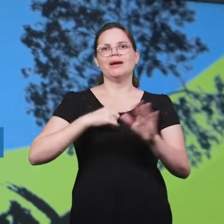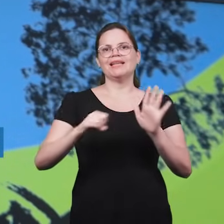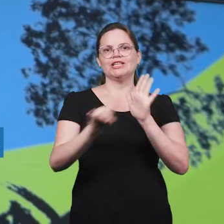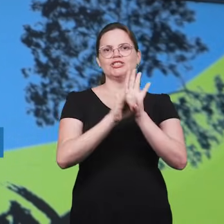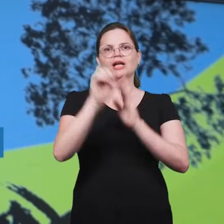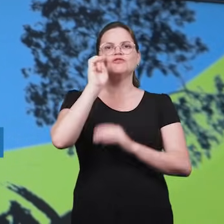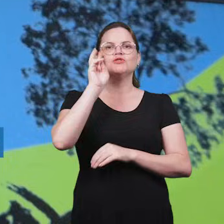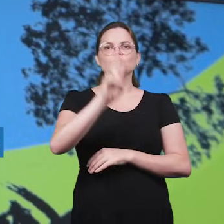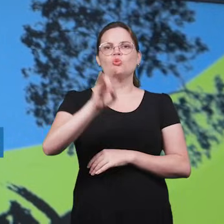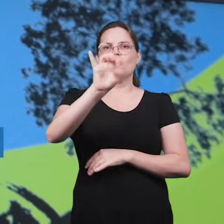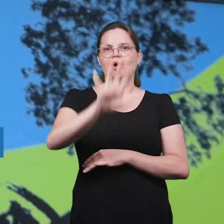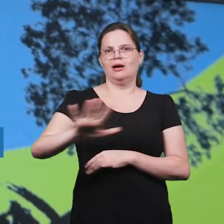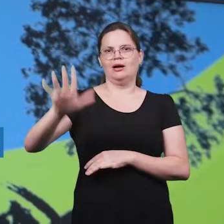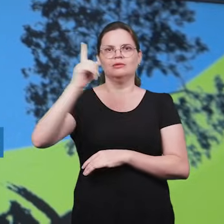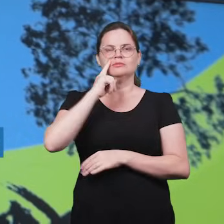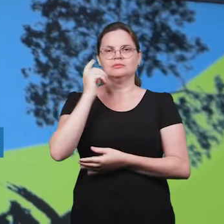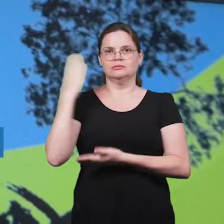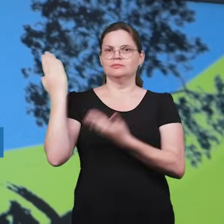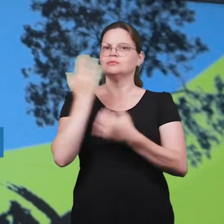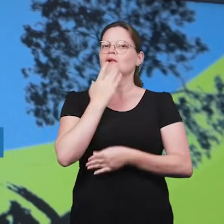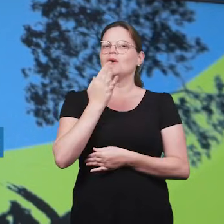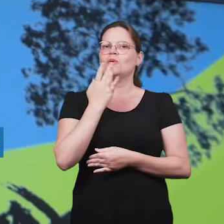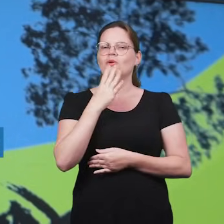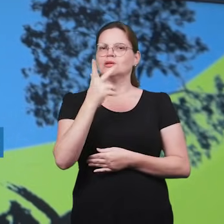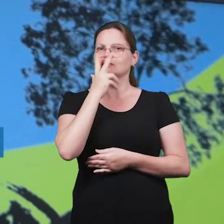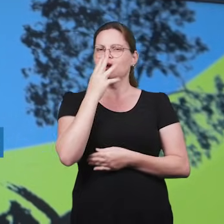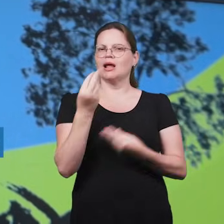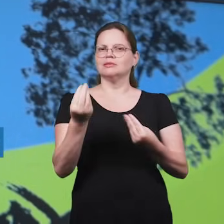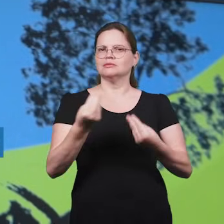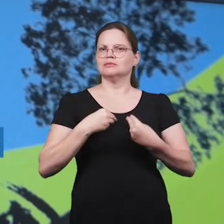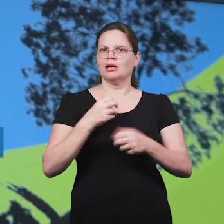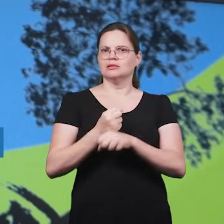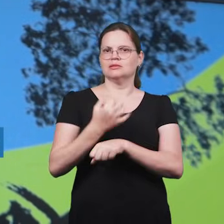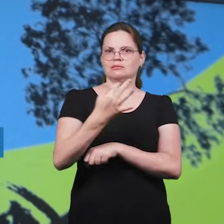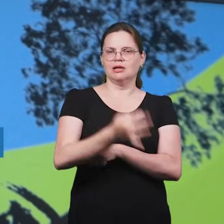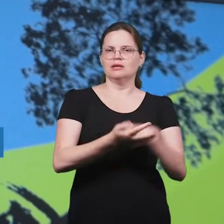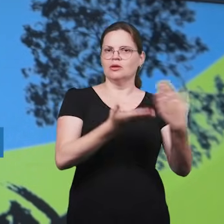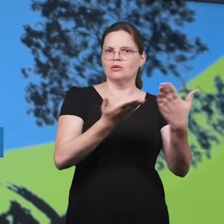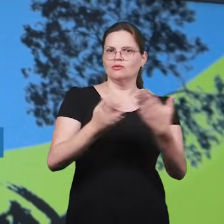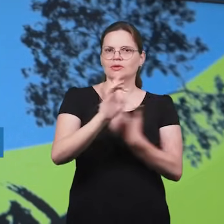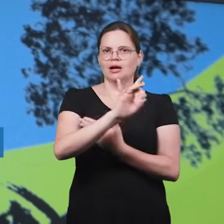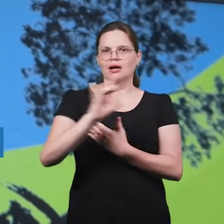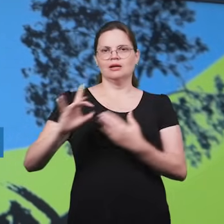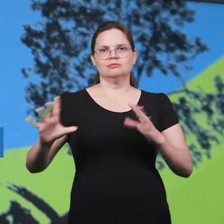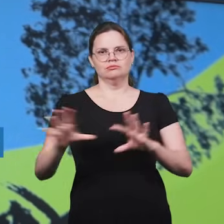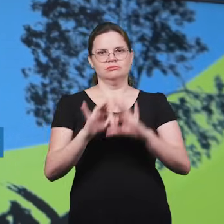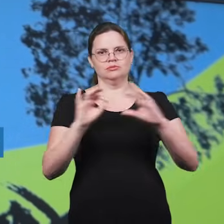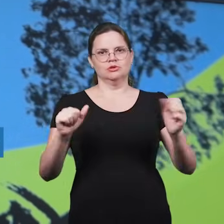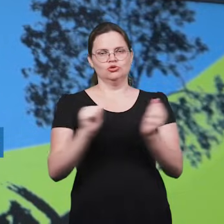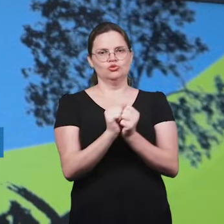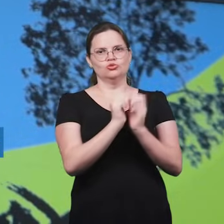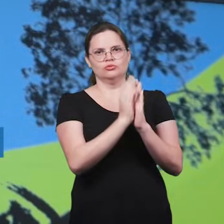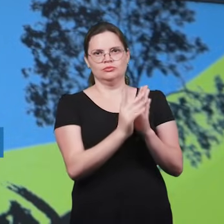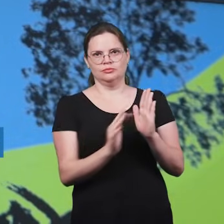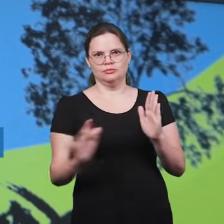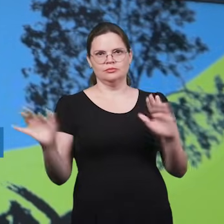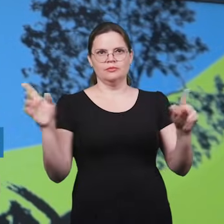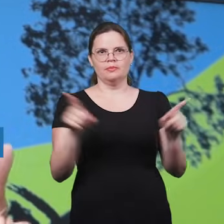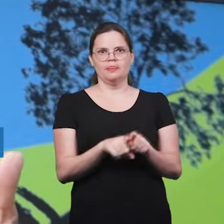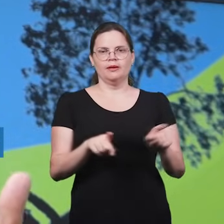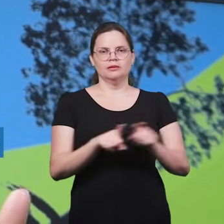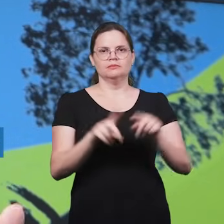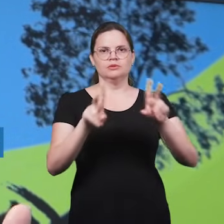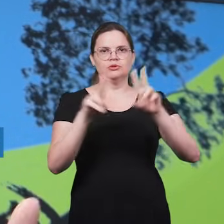que evocam esperança, acolhimento, convidando cada pessoa a sentir-se parte dessa jornada ao som deste